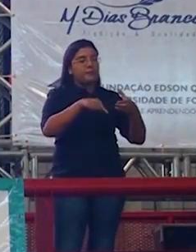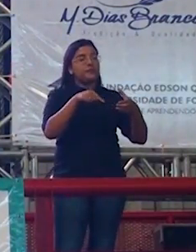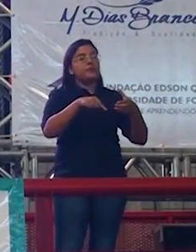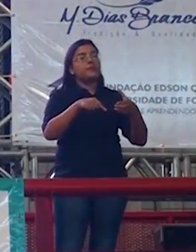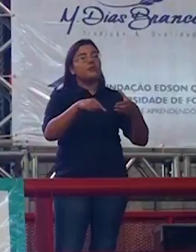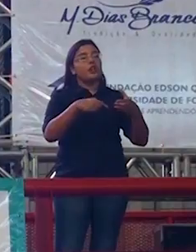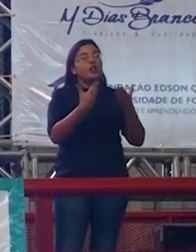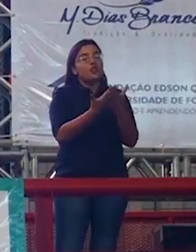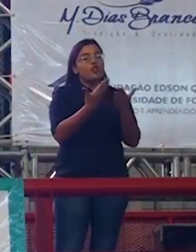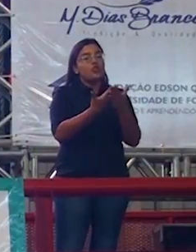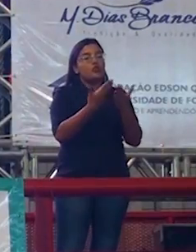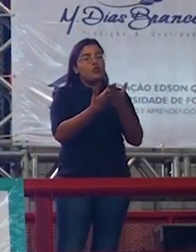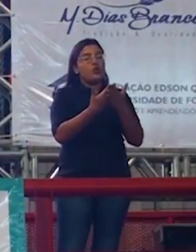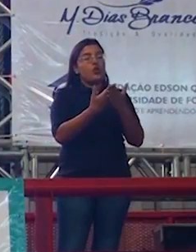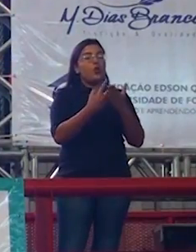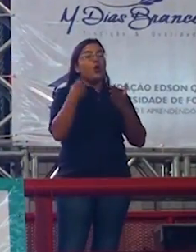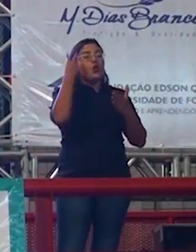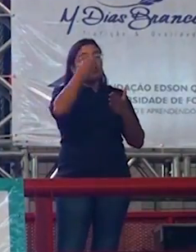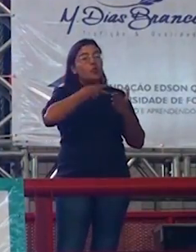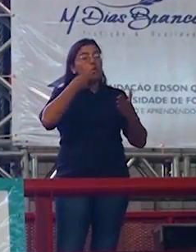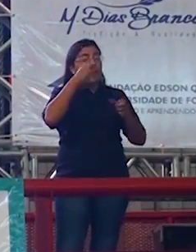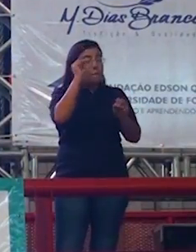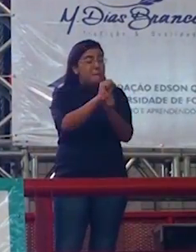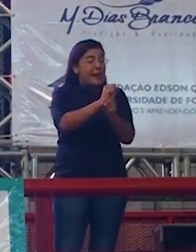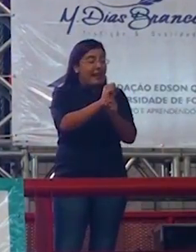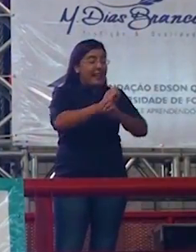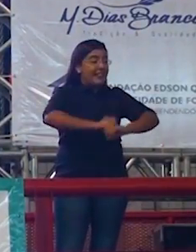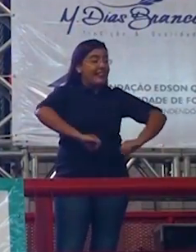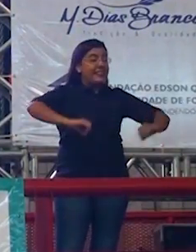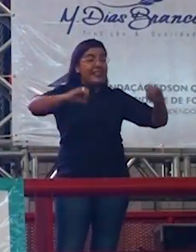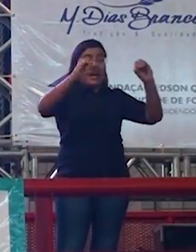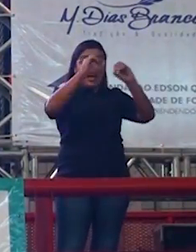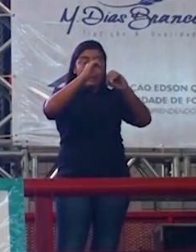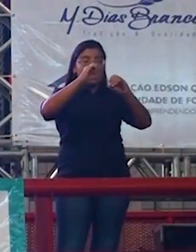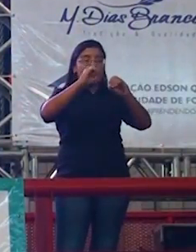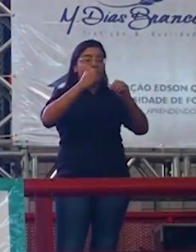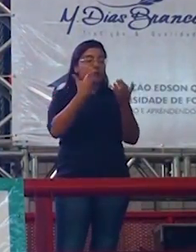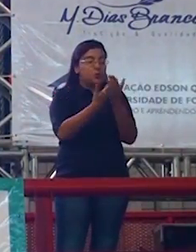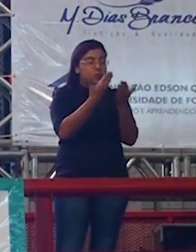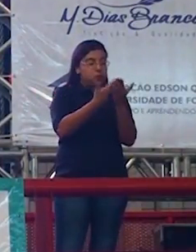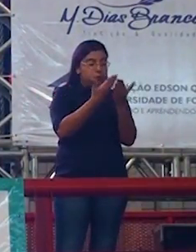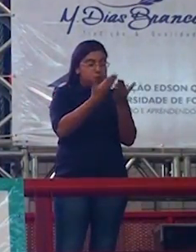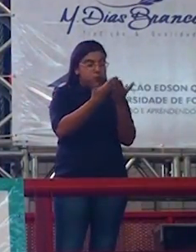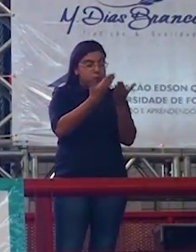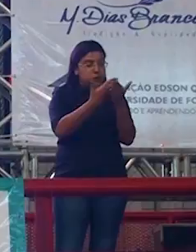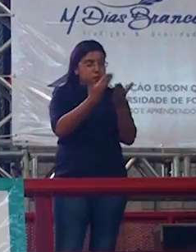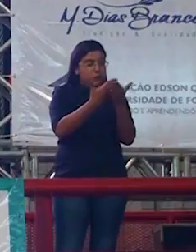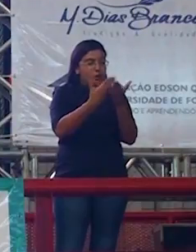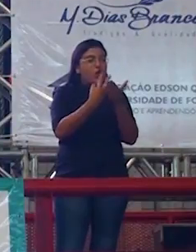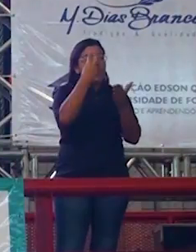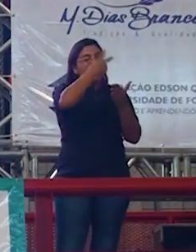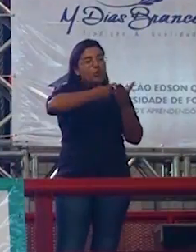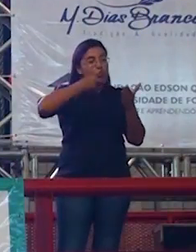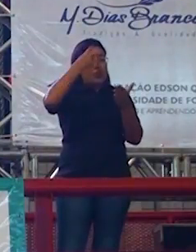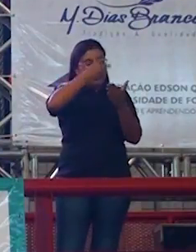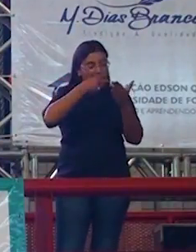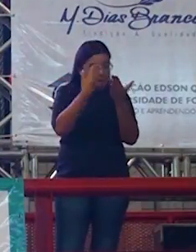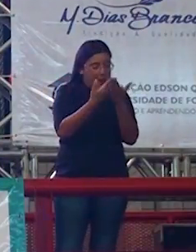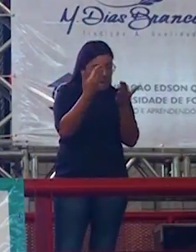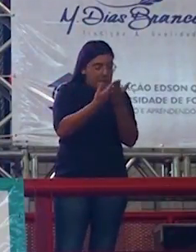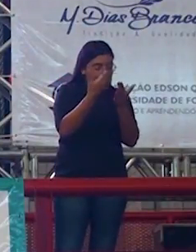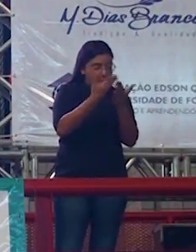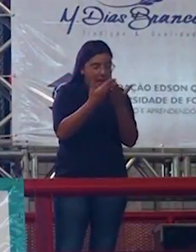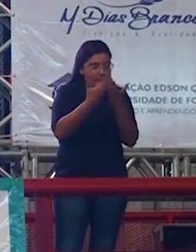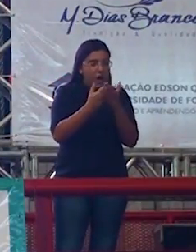colocaram para estudar uma matéria durante 2 horas sem parar. Escutem, a galera estudou uma matéria durante 2 horas sem